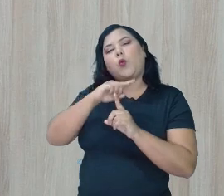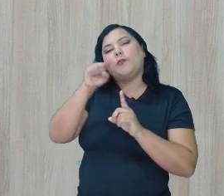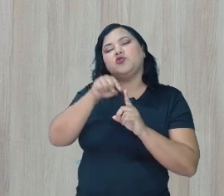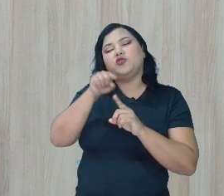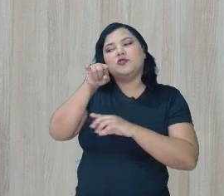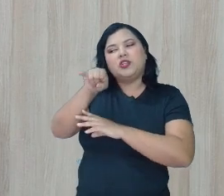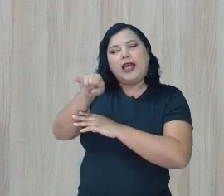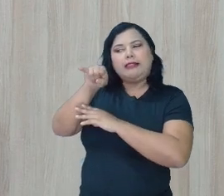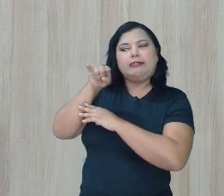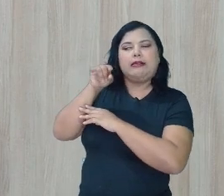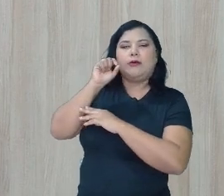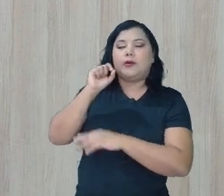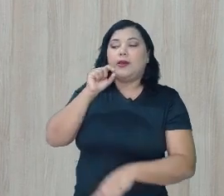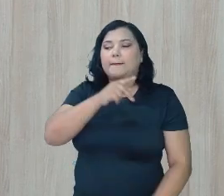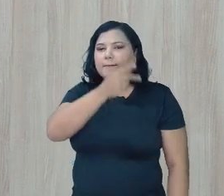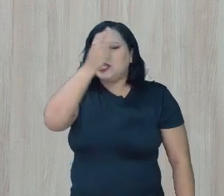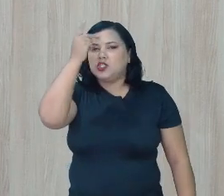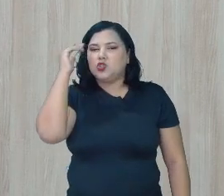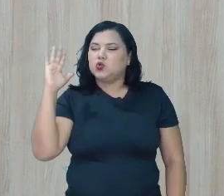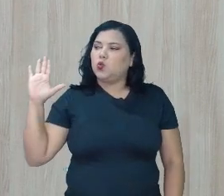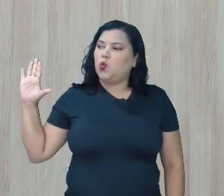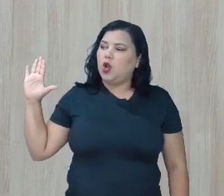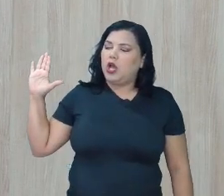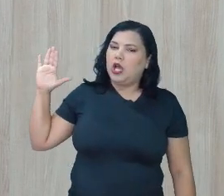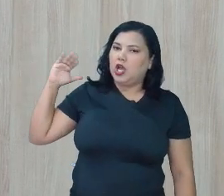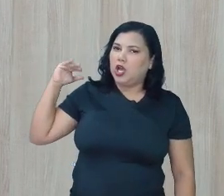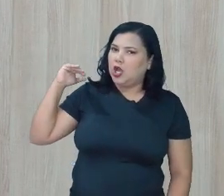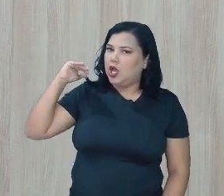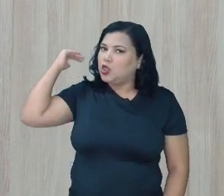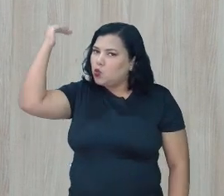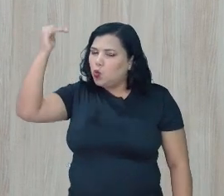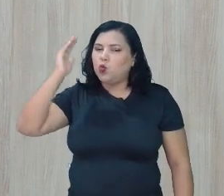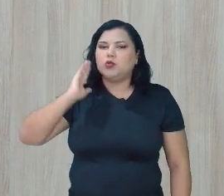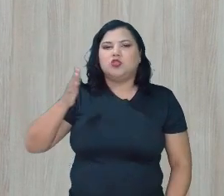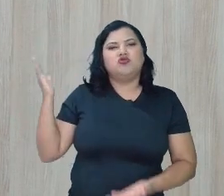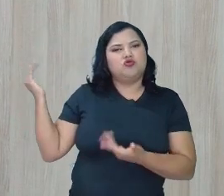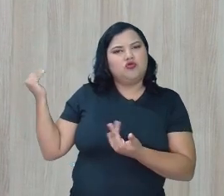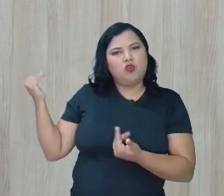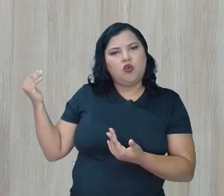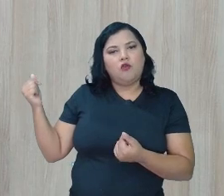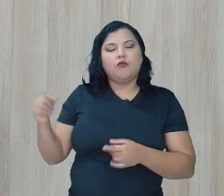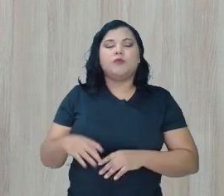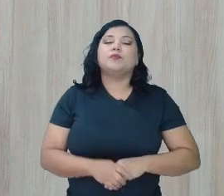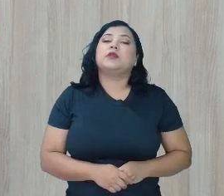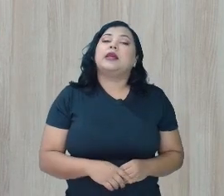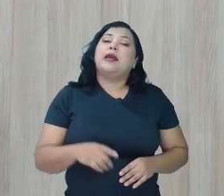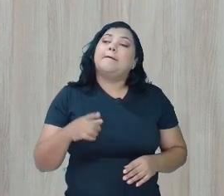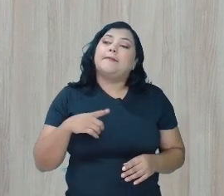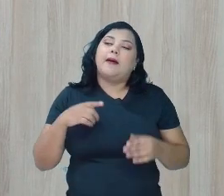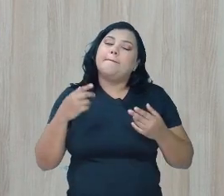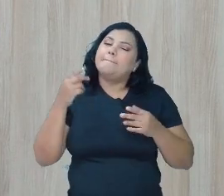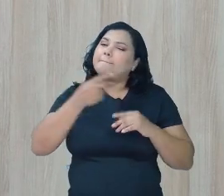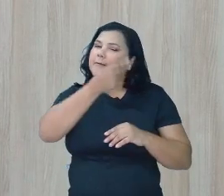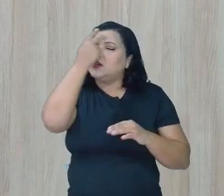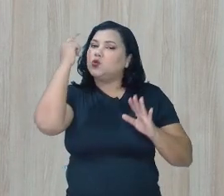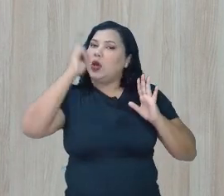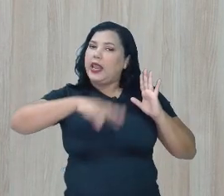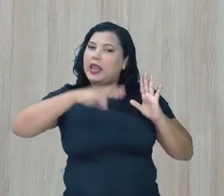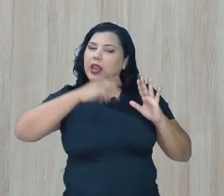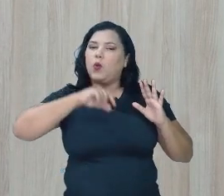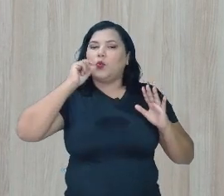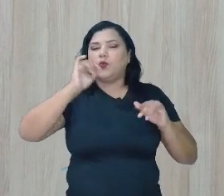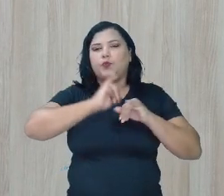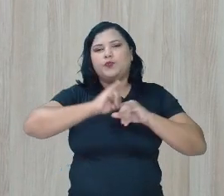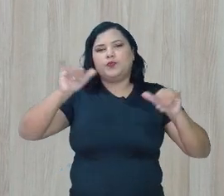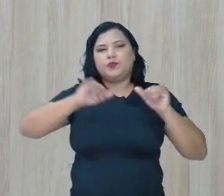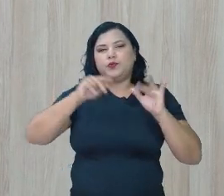adulto a ler, não é, aqueles informativos, às vezes até de órgãos públicos, que é importante, que às vezes